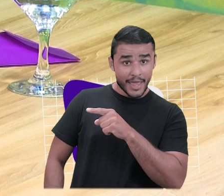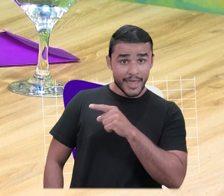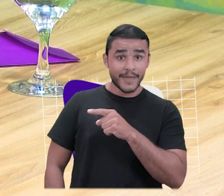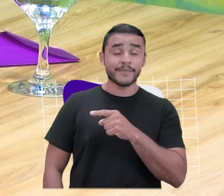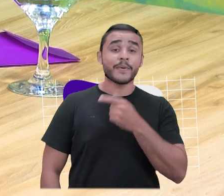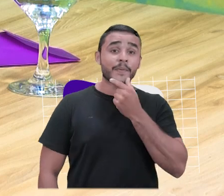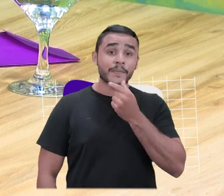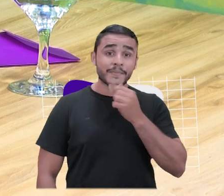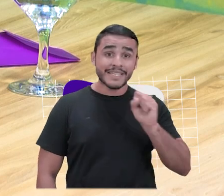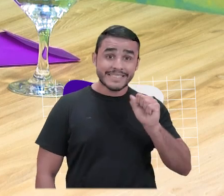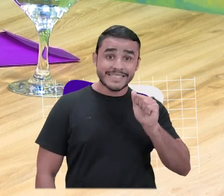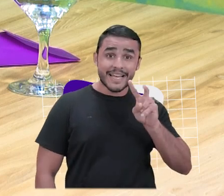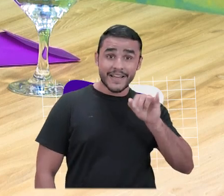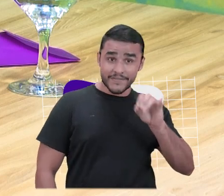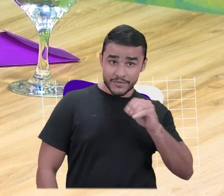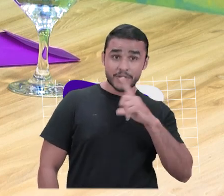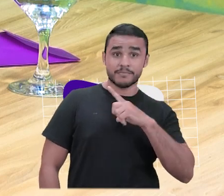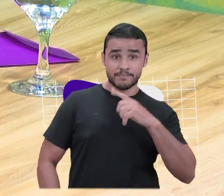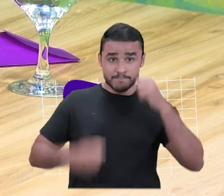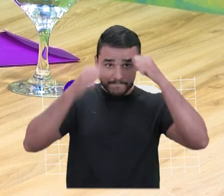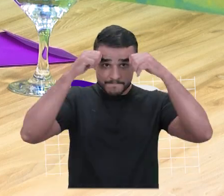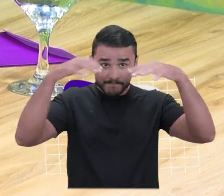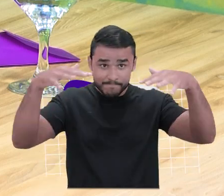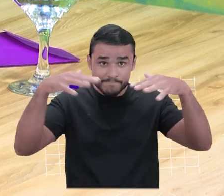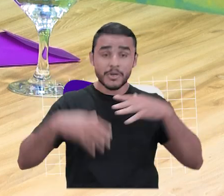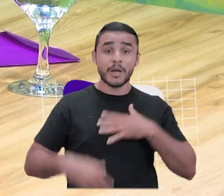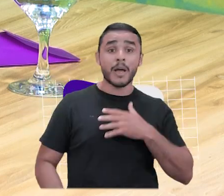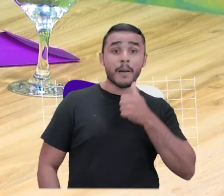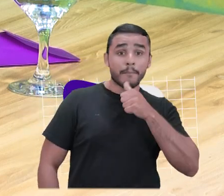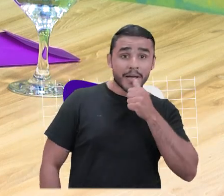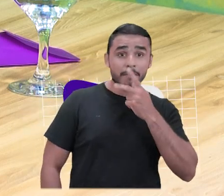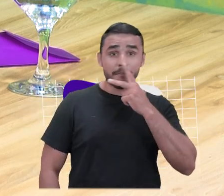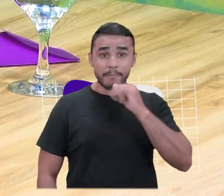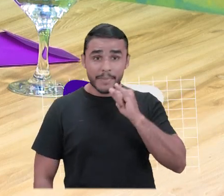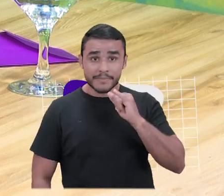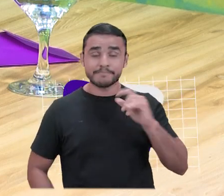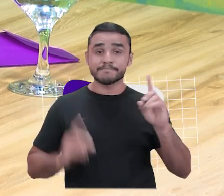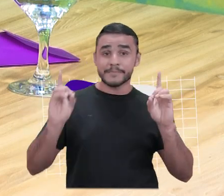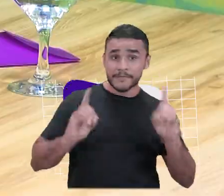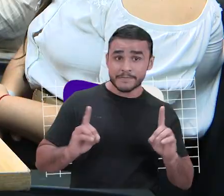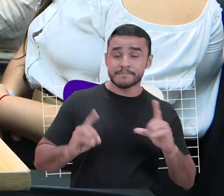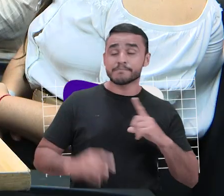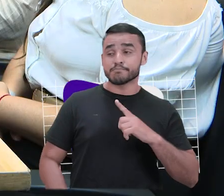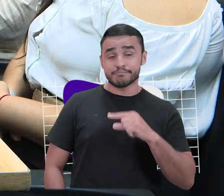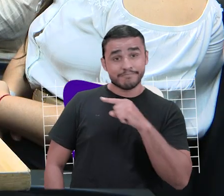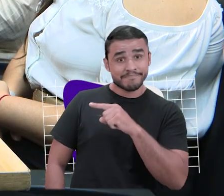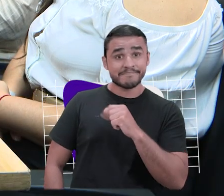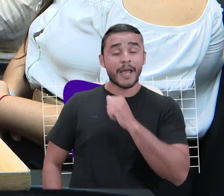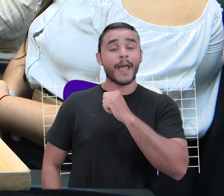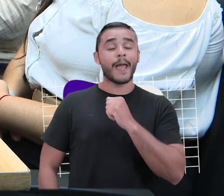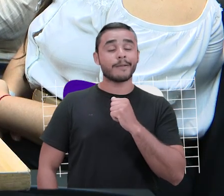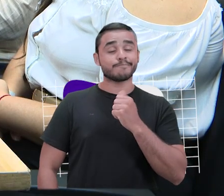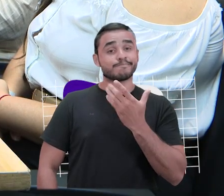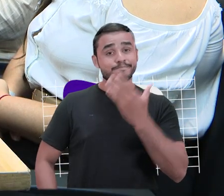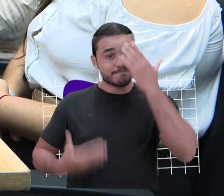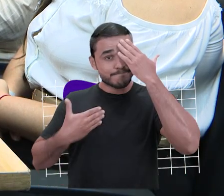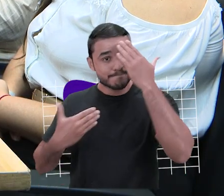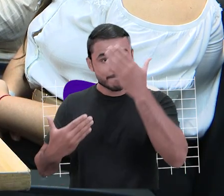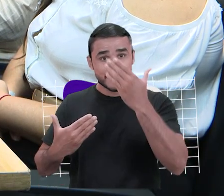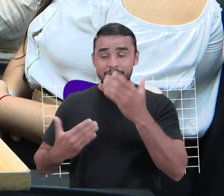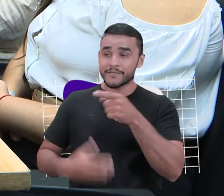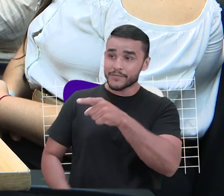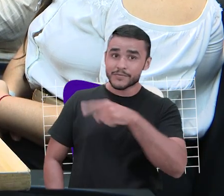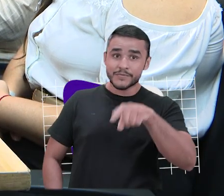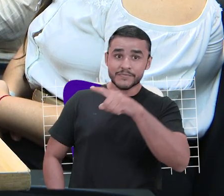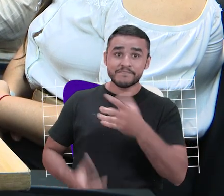com TEA, tem mãe com deficiência também, pai com deficiência. E eu queria primeiro agradecer pelo convite, de vocês estarem